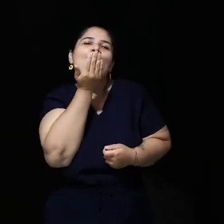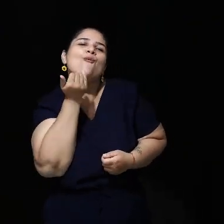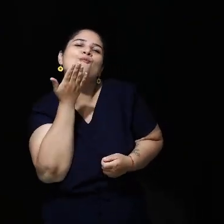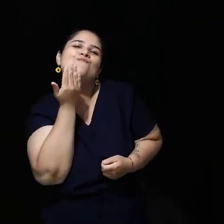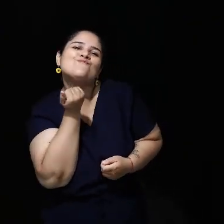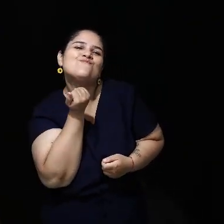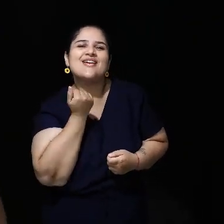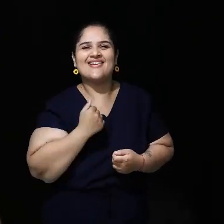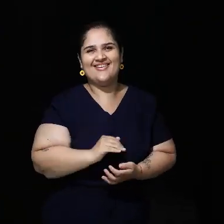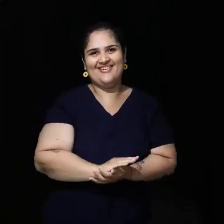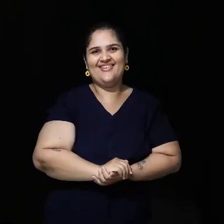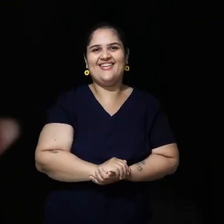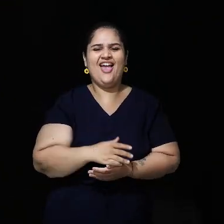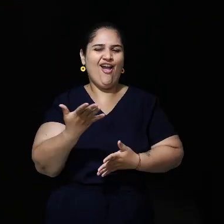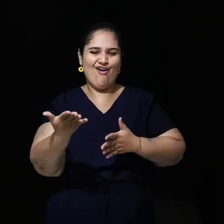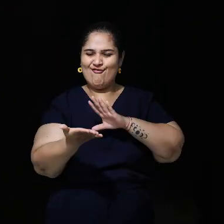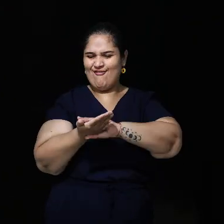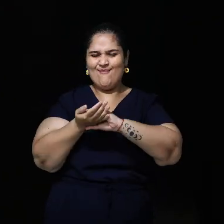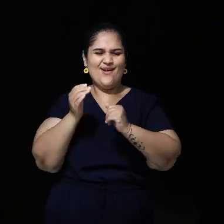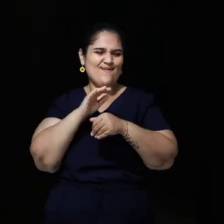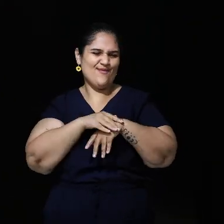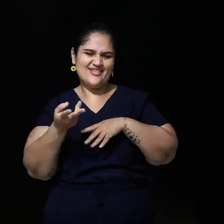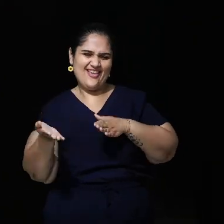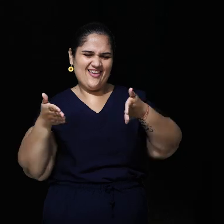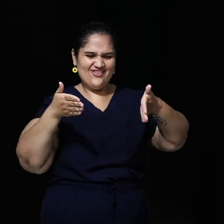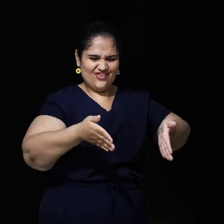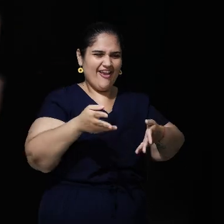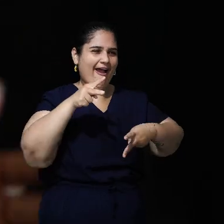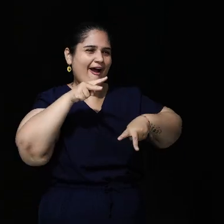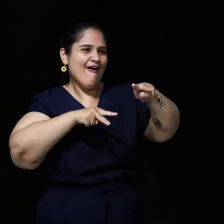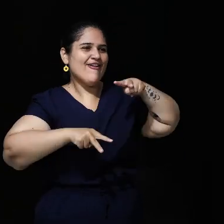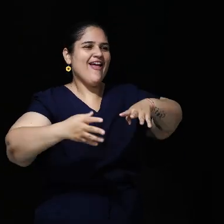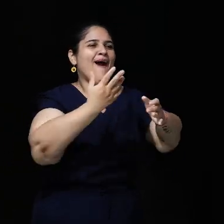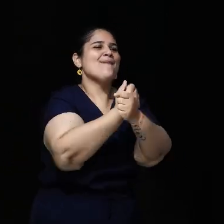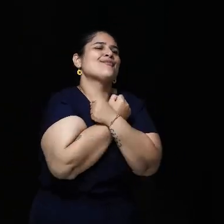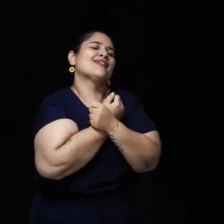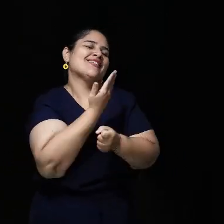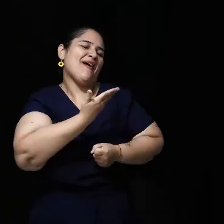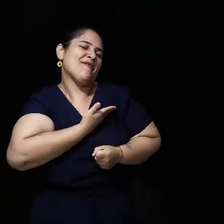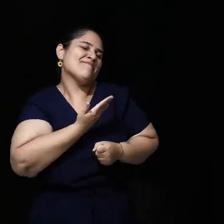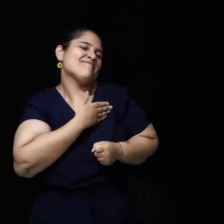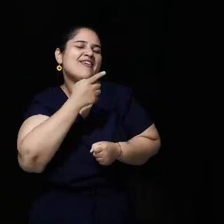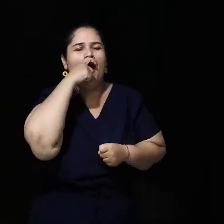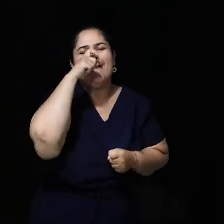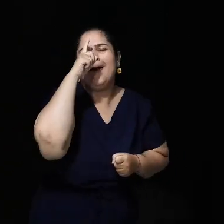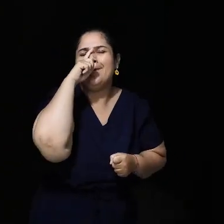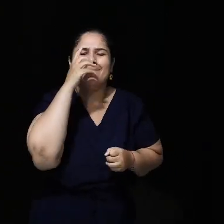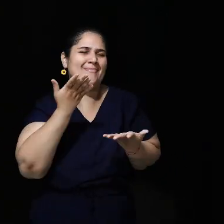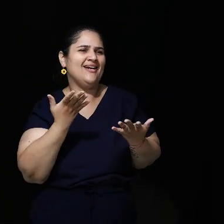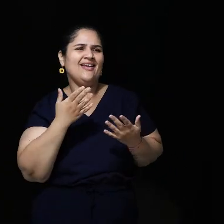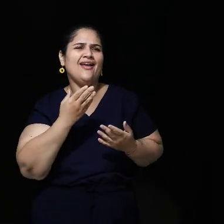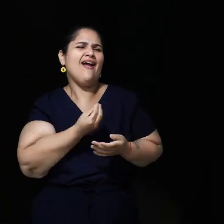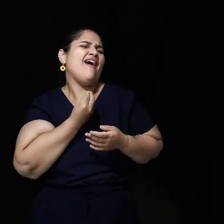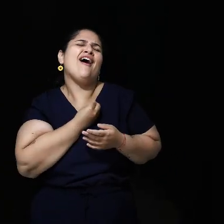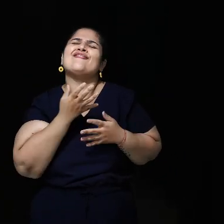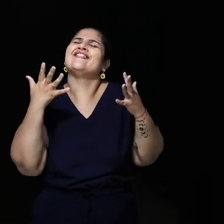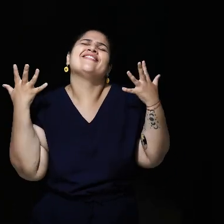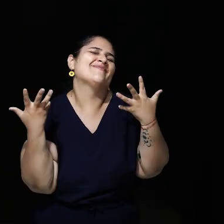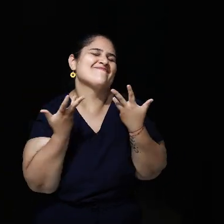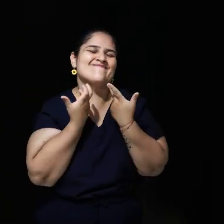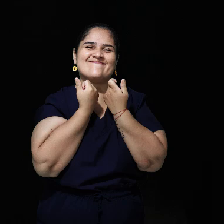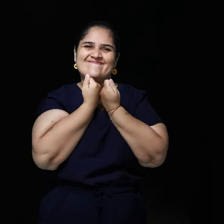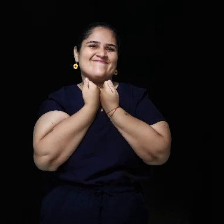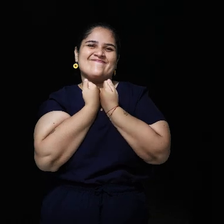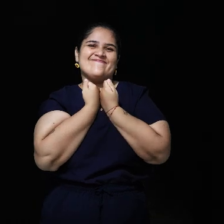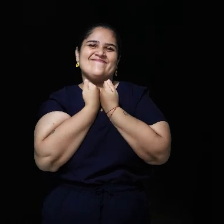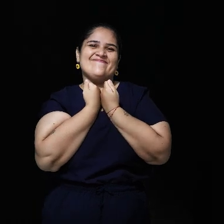mão, né? Você enxergar, você olhar, você abraçar seu amigo, seu irmão, seu pai, sua mãe. A vida é muito bela, a vida é maravilhosa. Eu